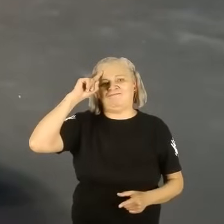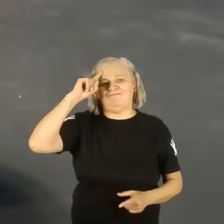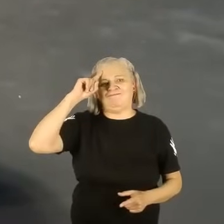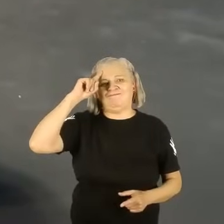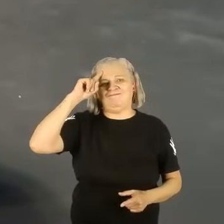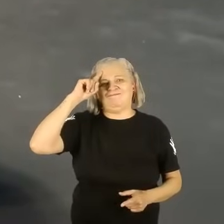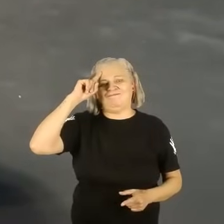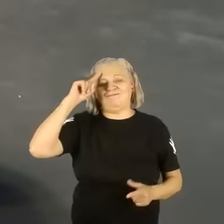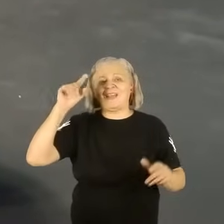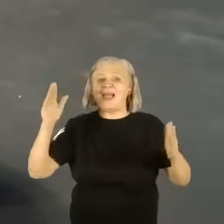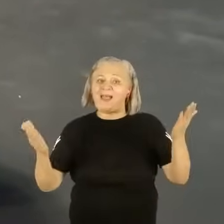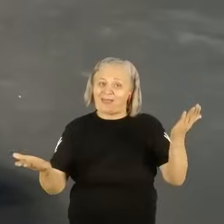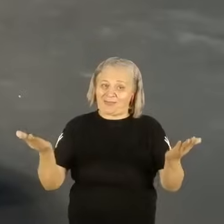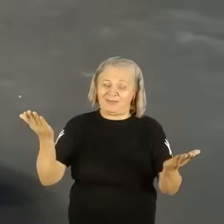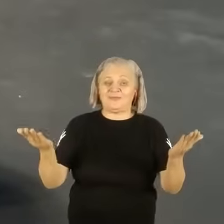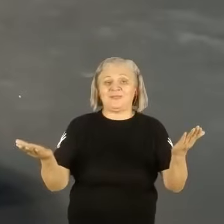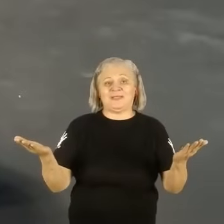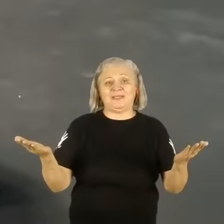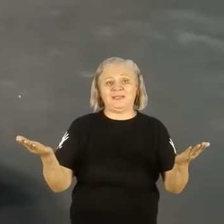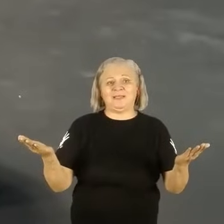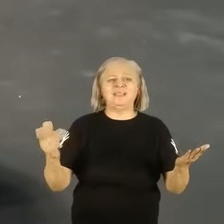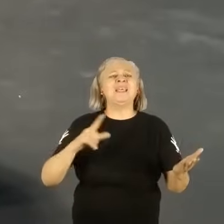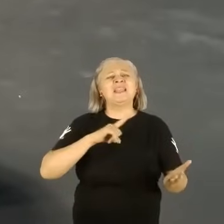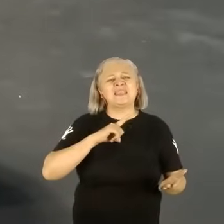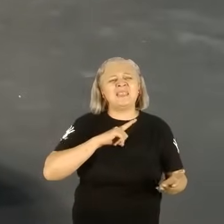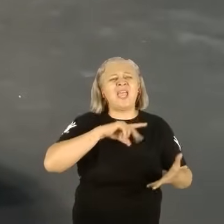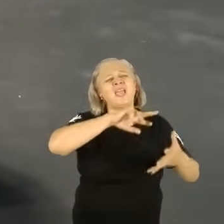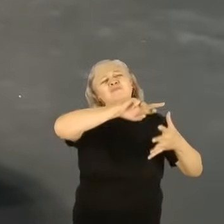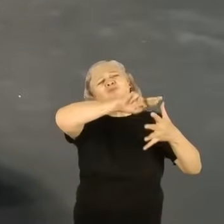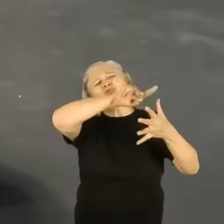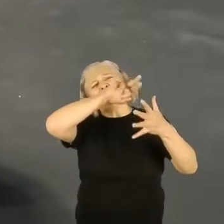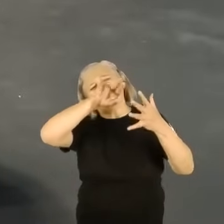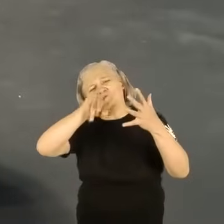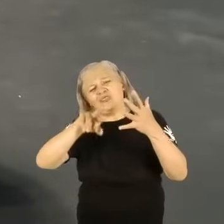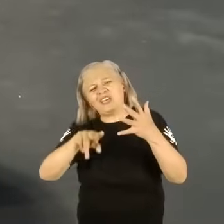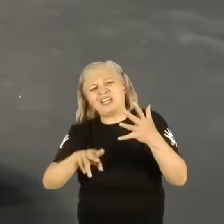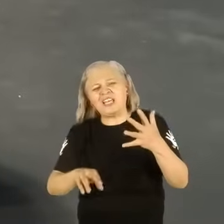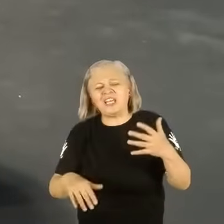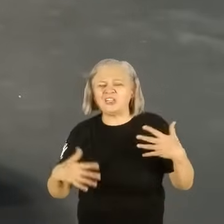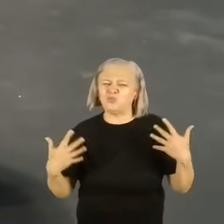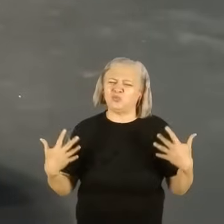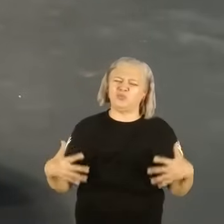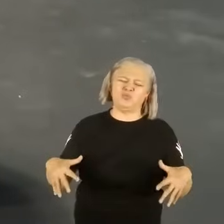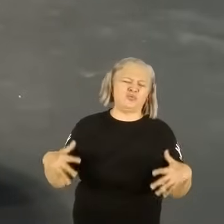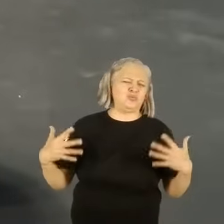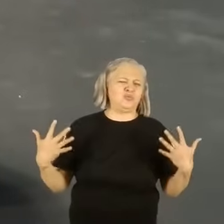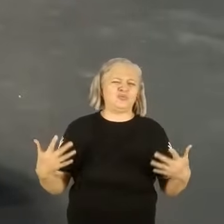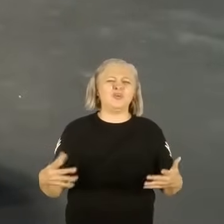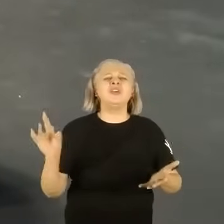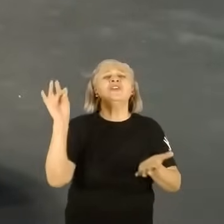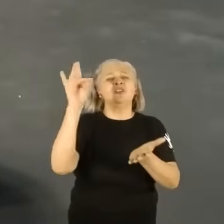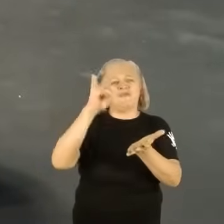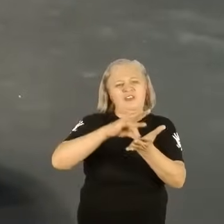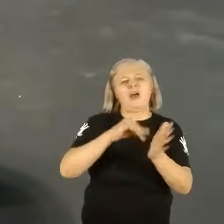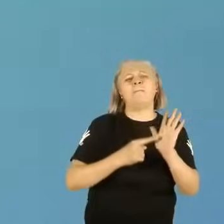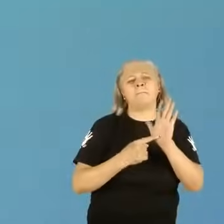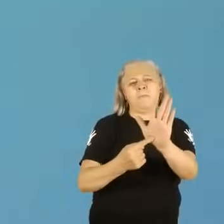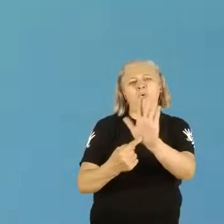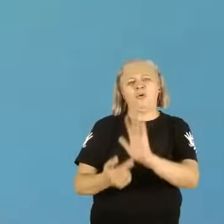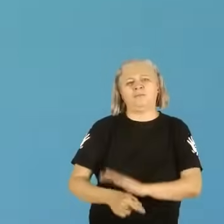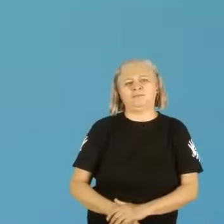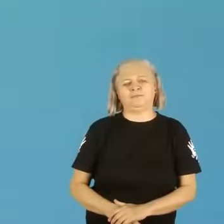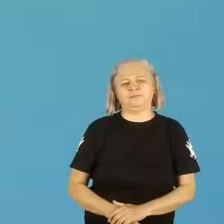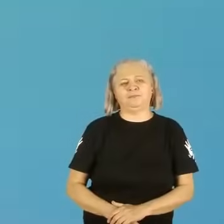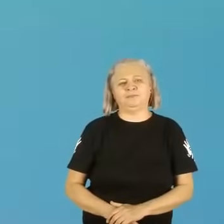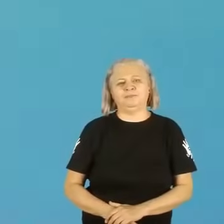de uma multidão há uma variedade absurda de realidades.